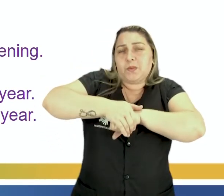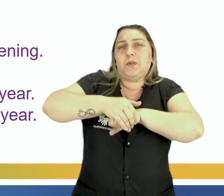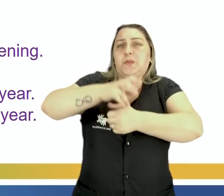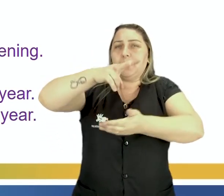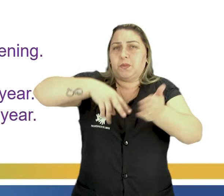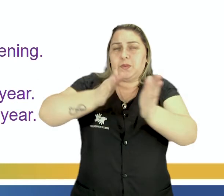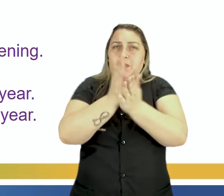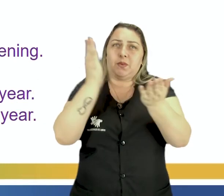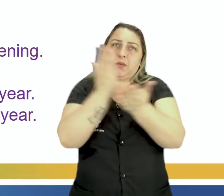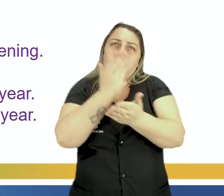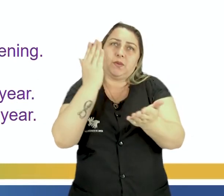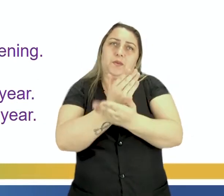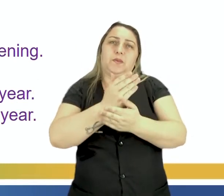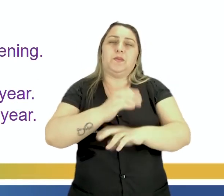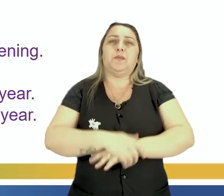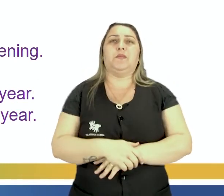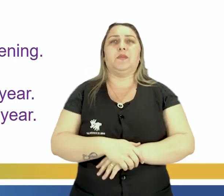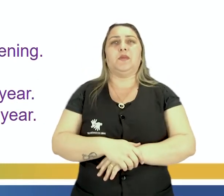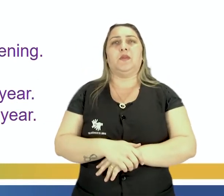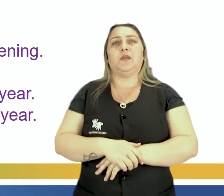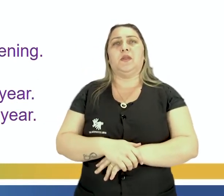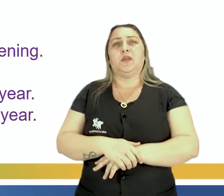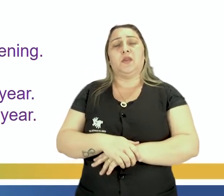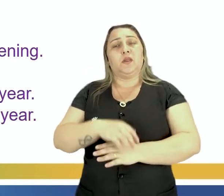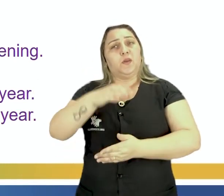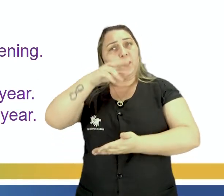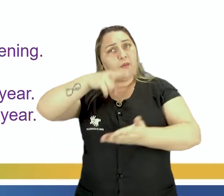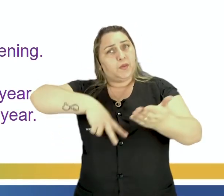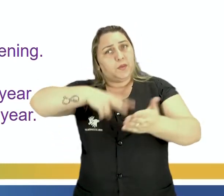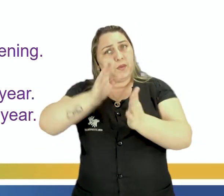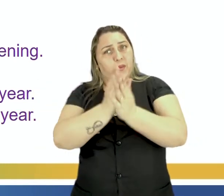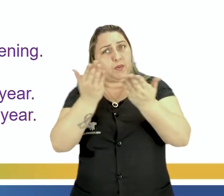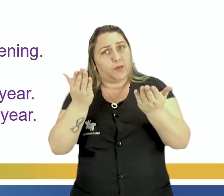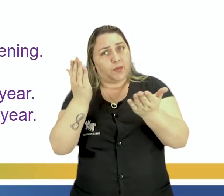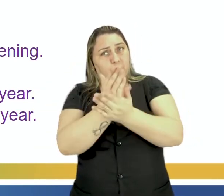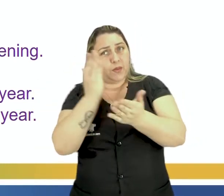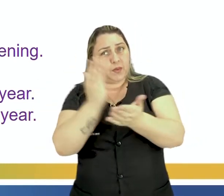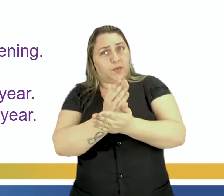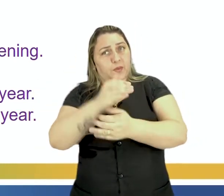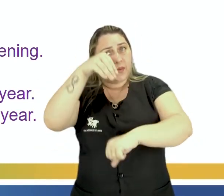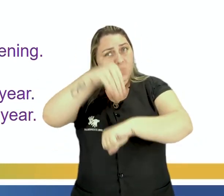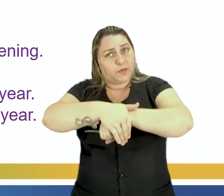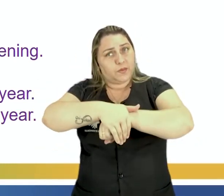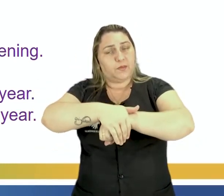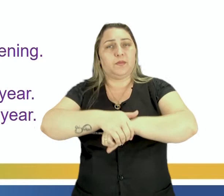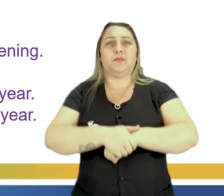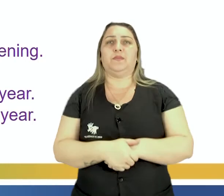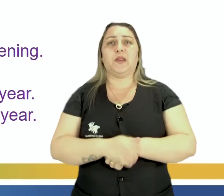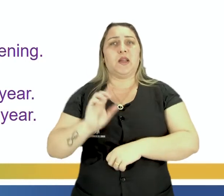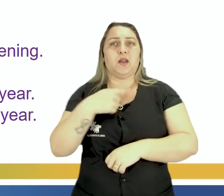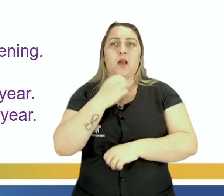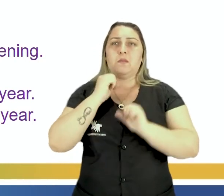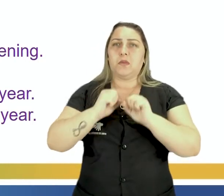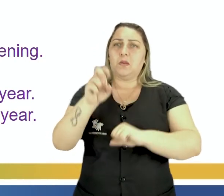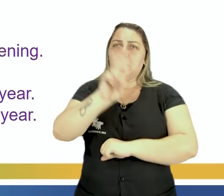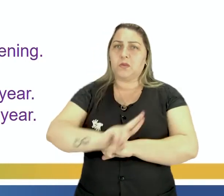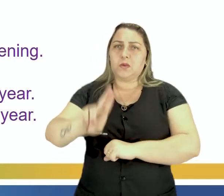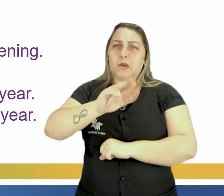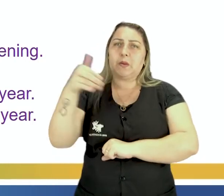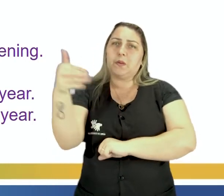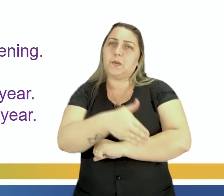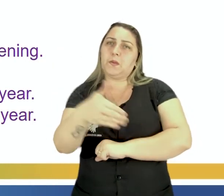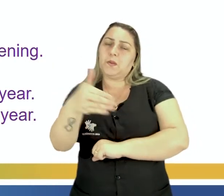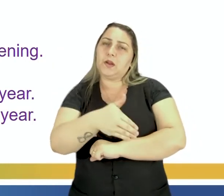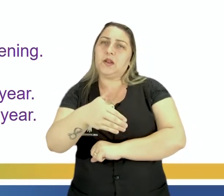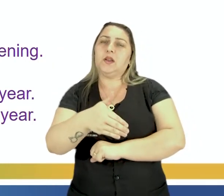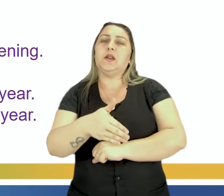então, I read a book at night. Eu leio um livro à noite. O que mais podemos usar? A frequência